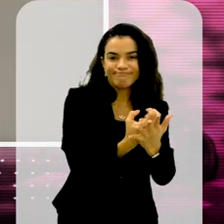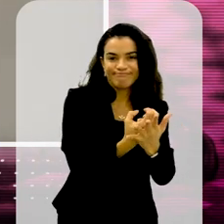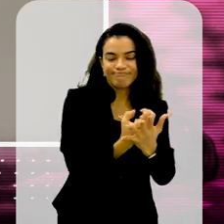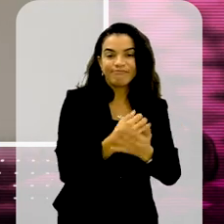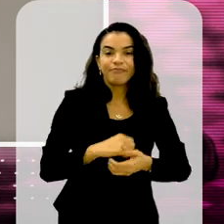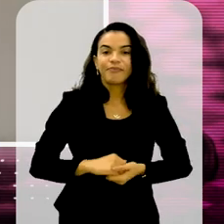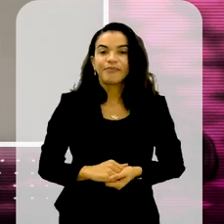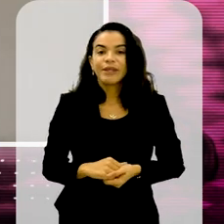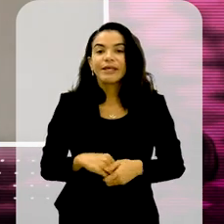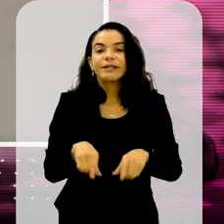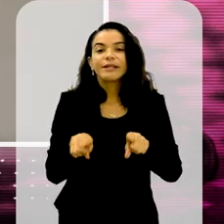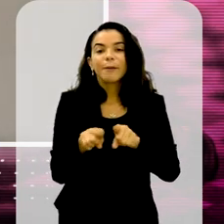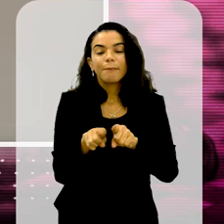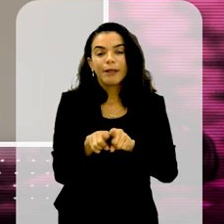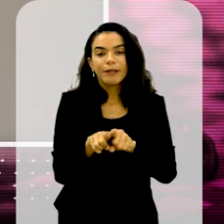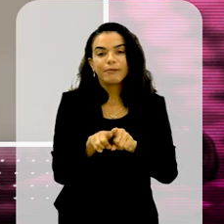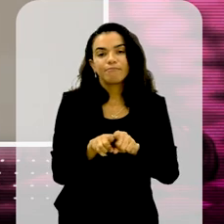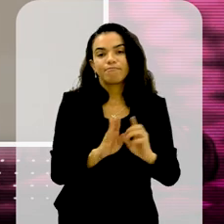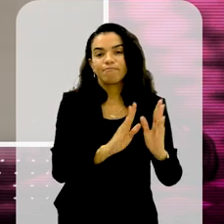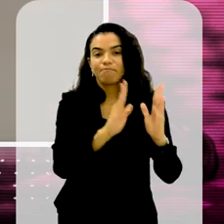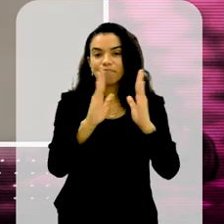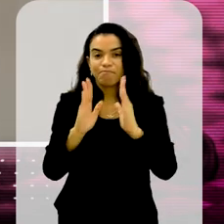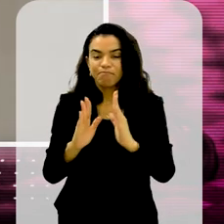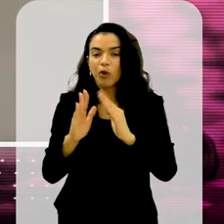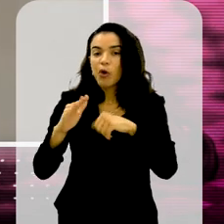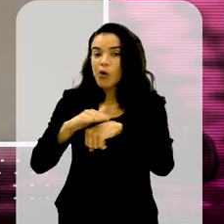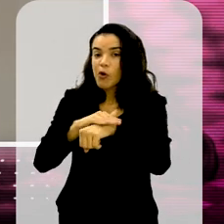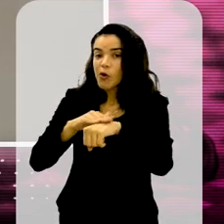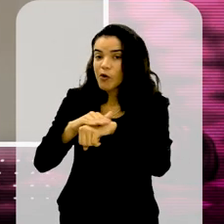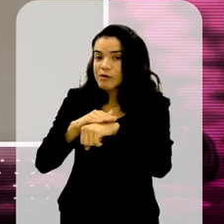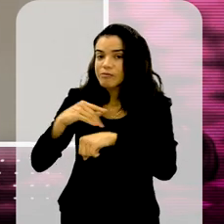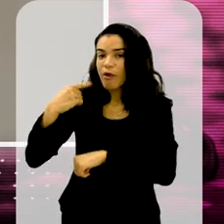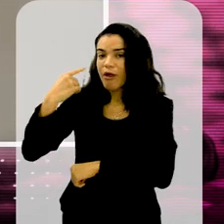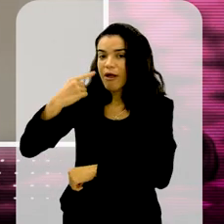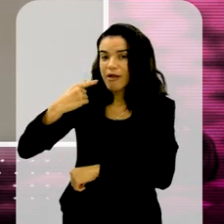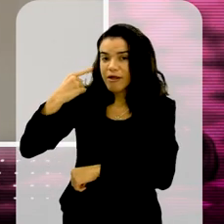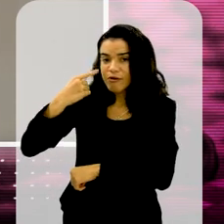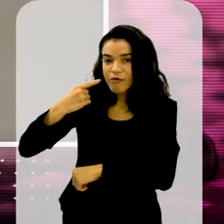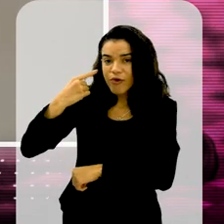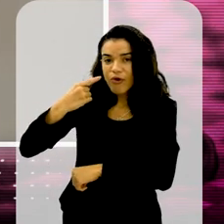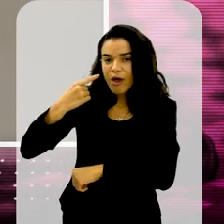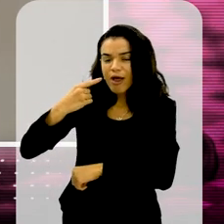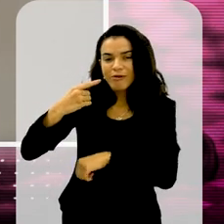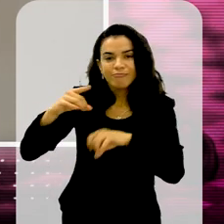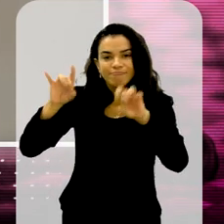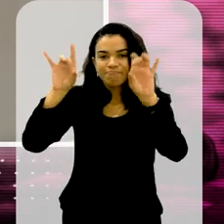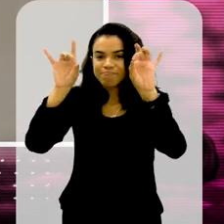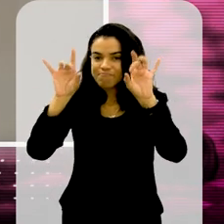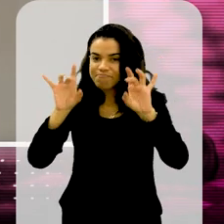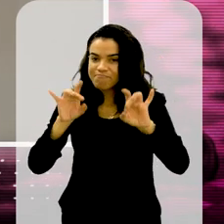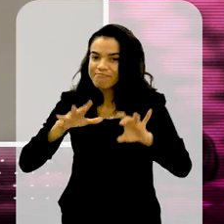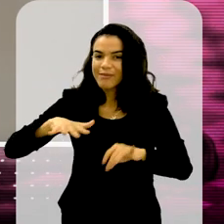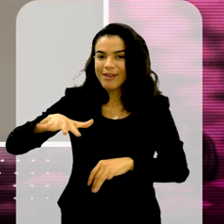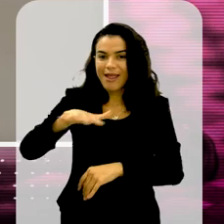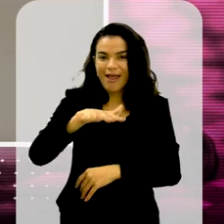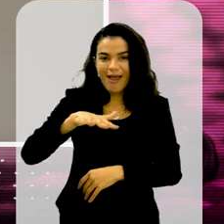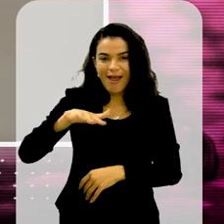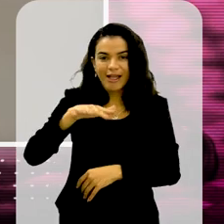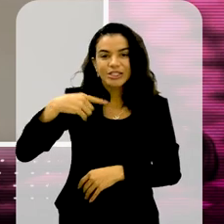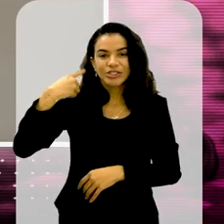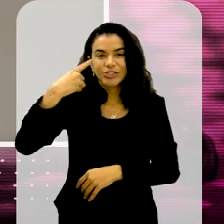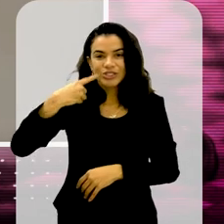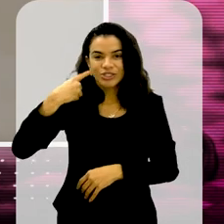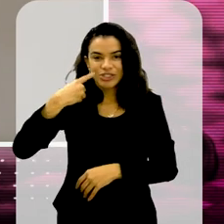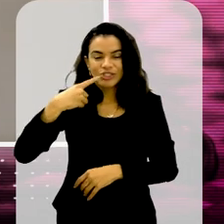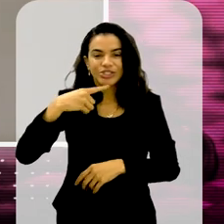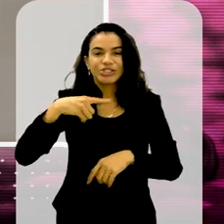Tá? Em segundo momento, pode ser necessário você conversar com um advogado ou advogada especialista na área do